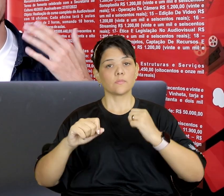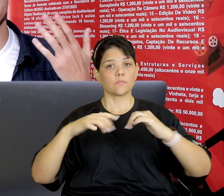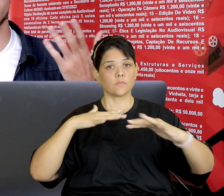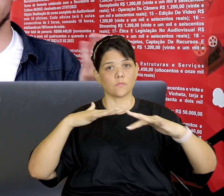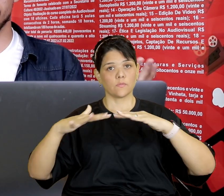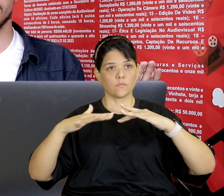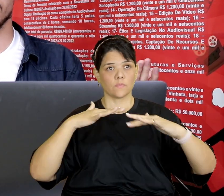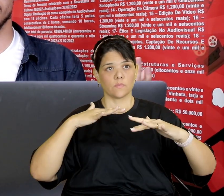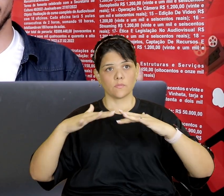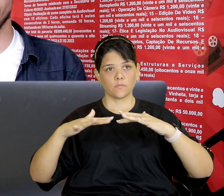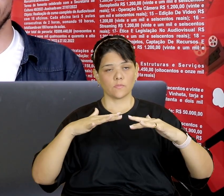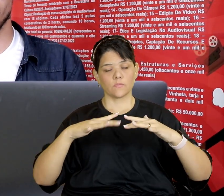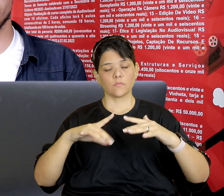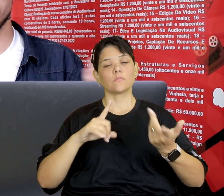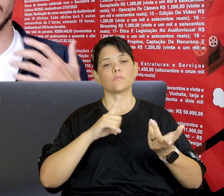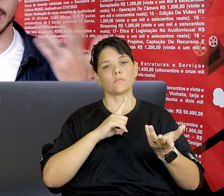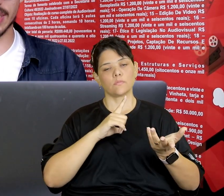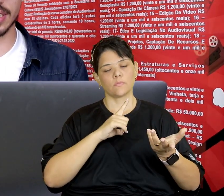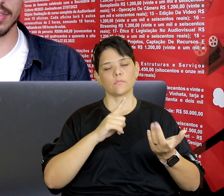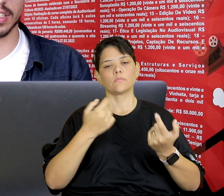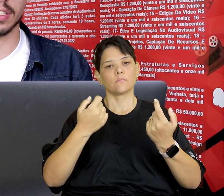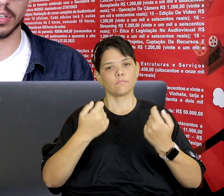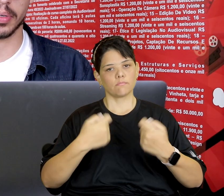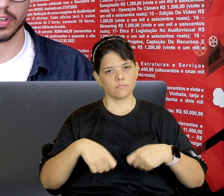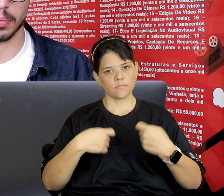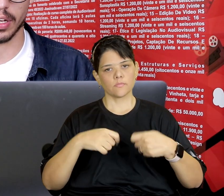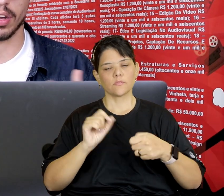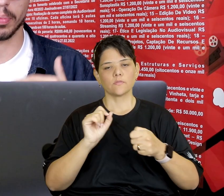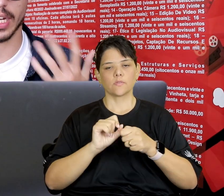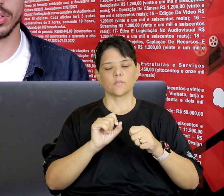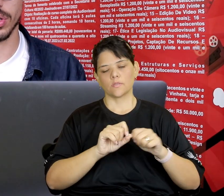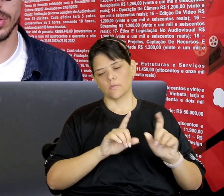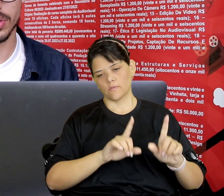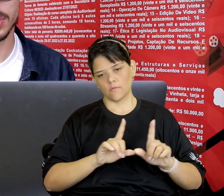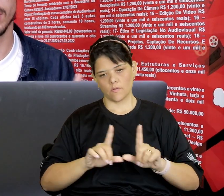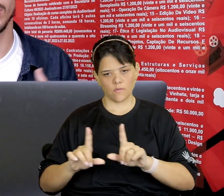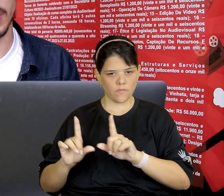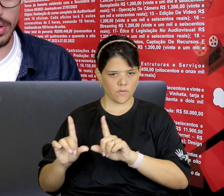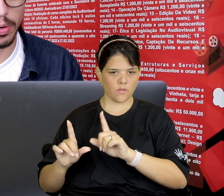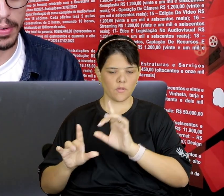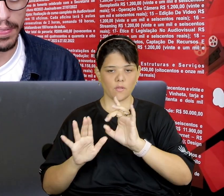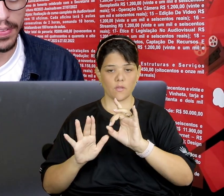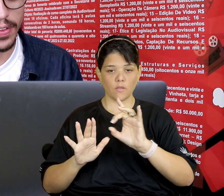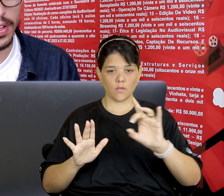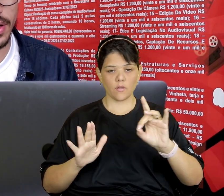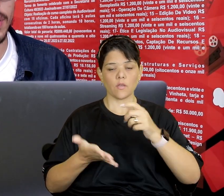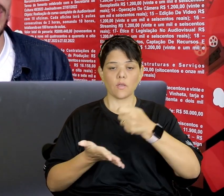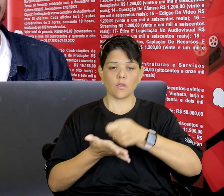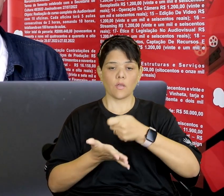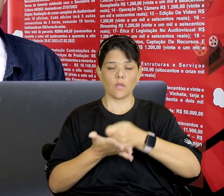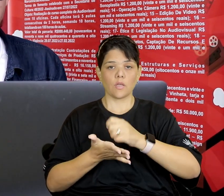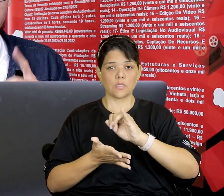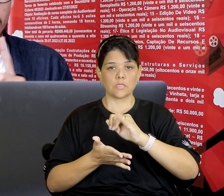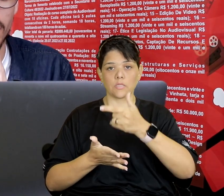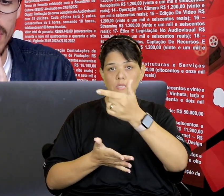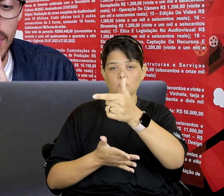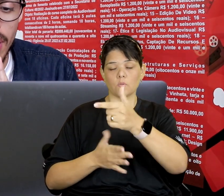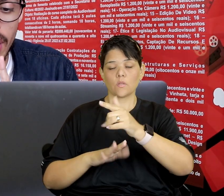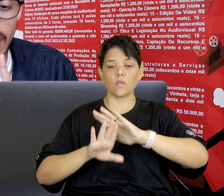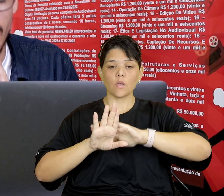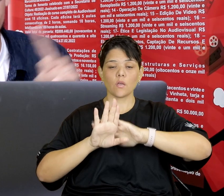a gente meio que precisa fazer frame a frame, é obrigatório, se não tiver em chroma. Por